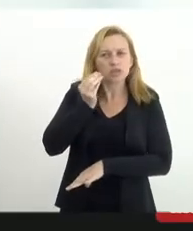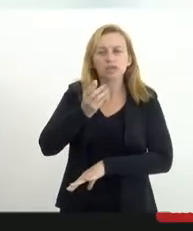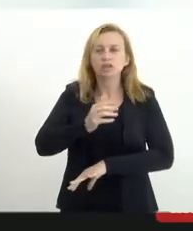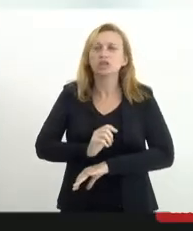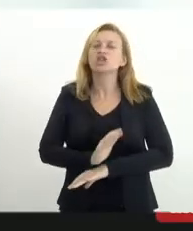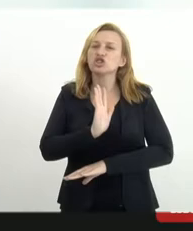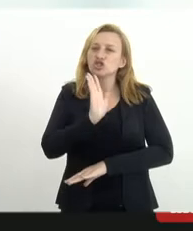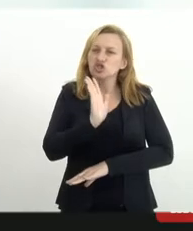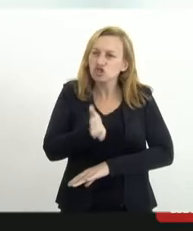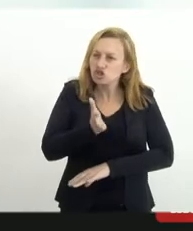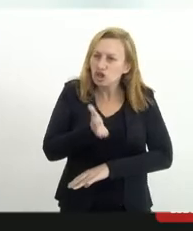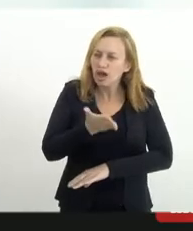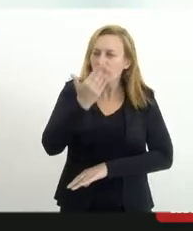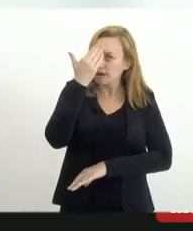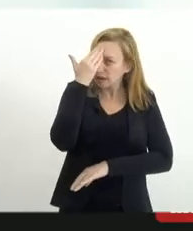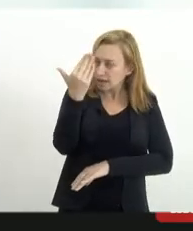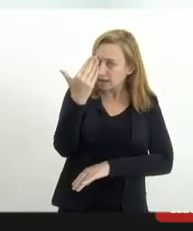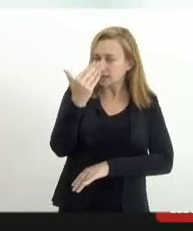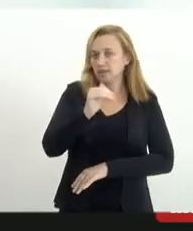para já agradecer